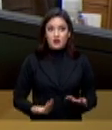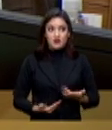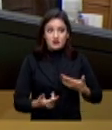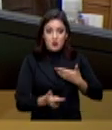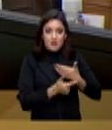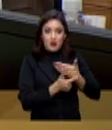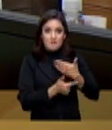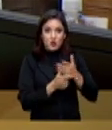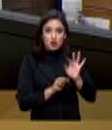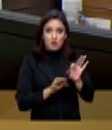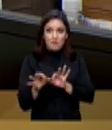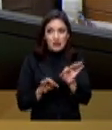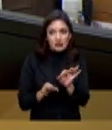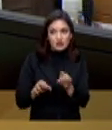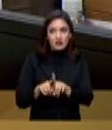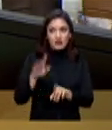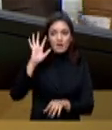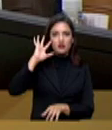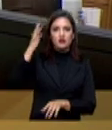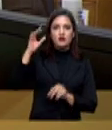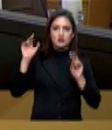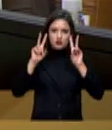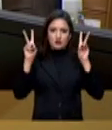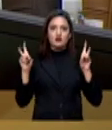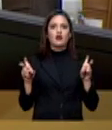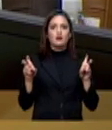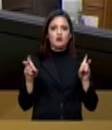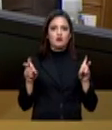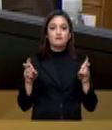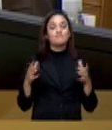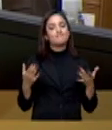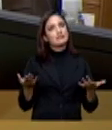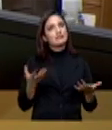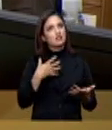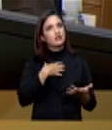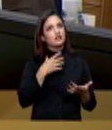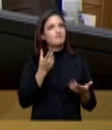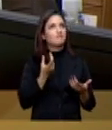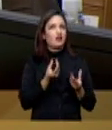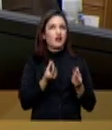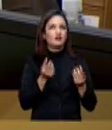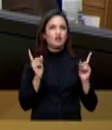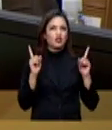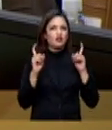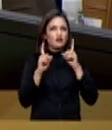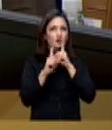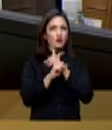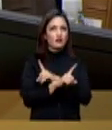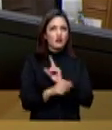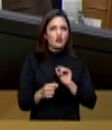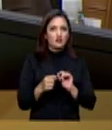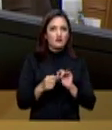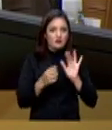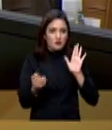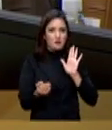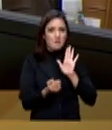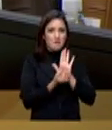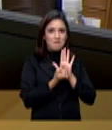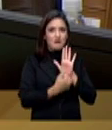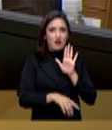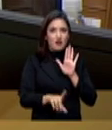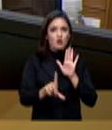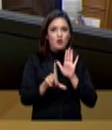tarefa de planejar e decidir sobre o tempo tenho muita dificuldade de conferir por um Marco legal